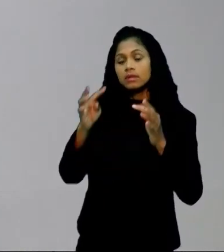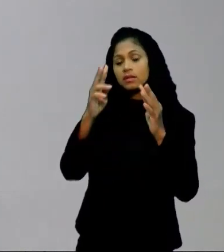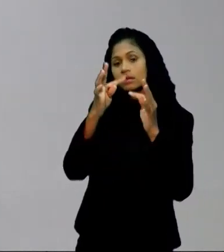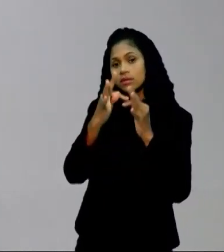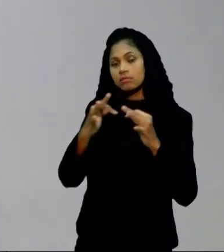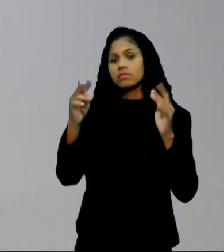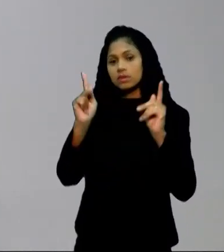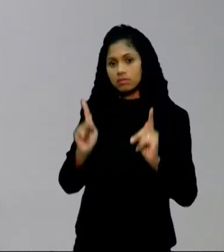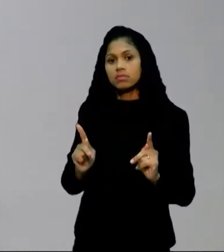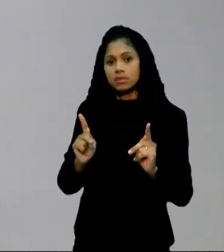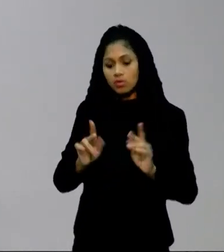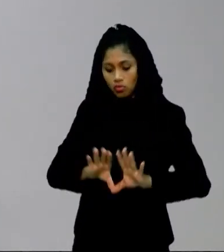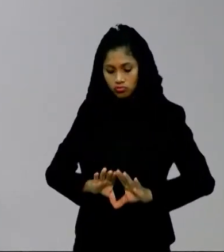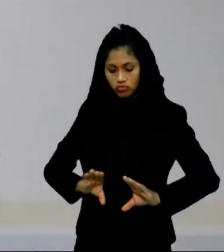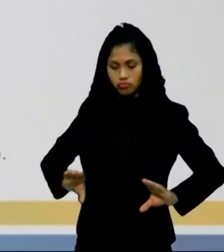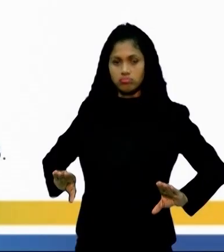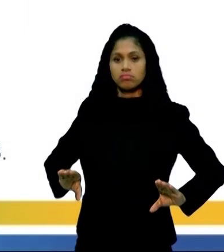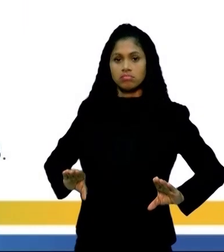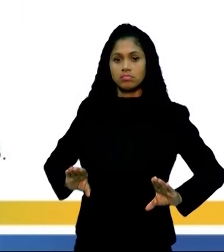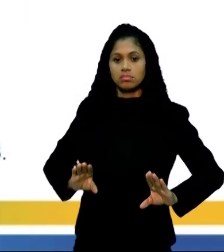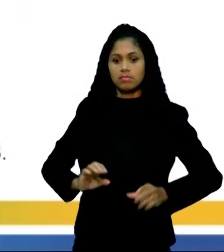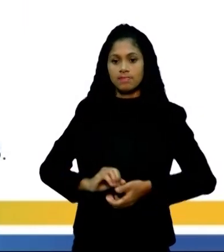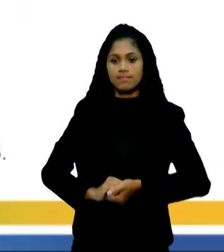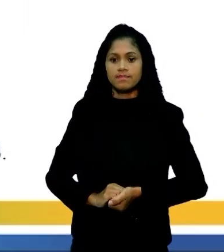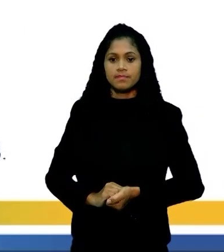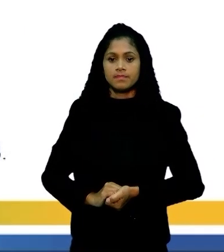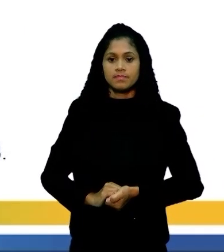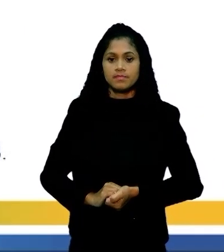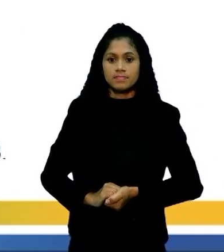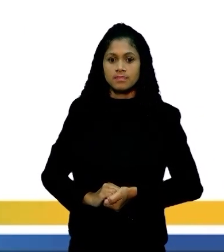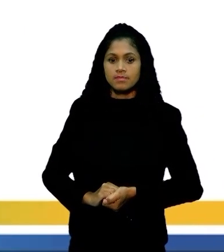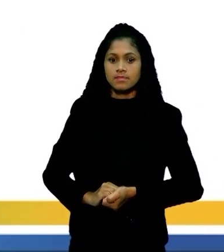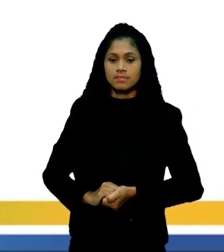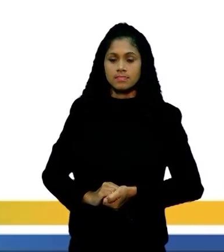transição interna, certo?